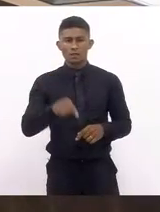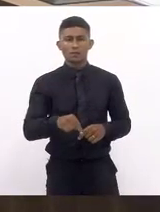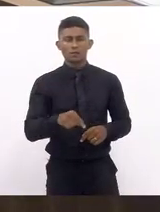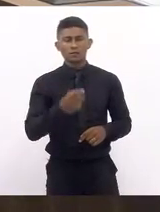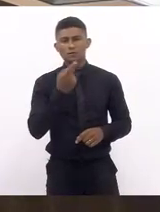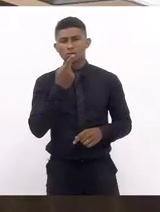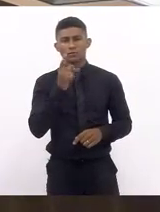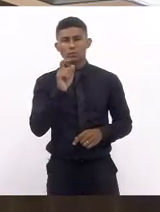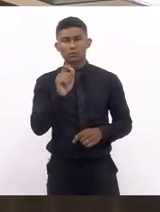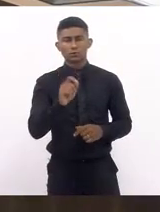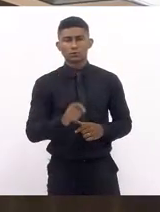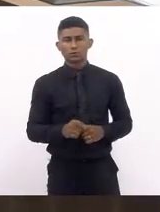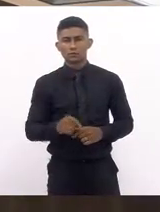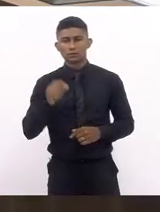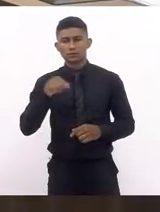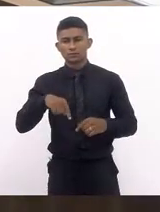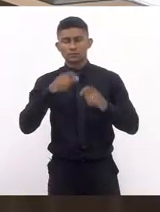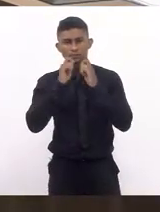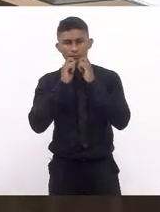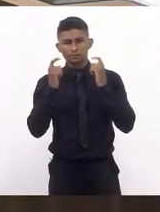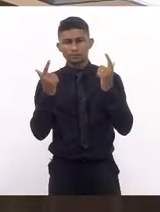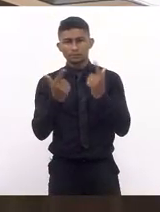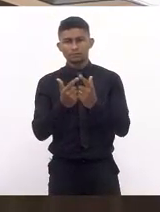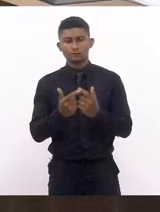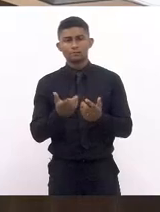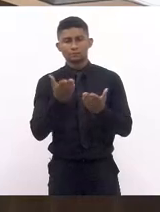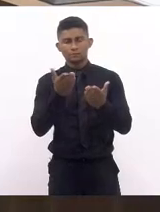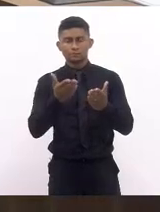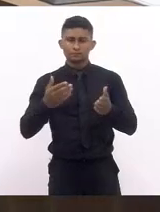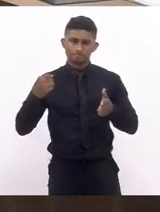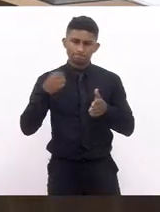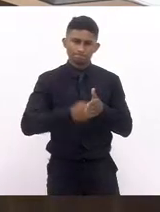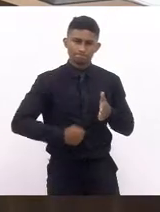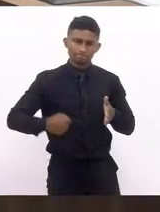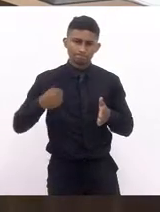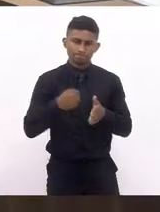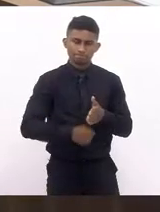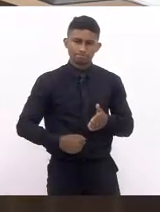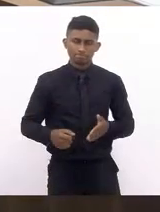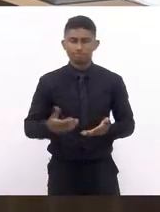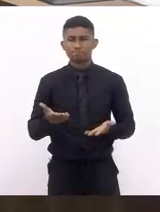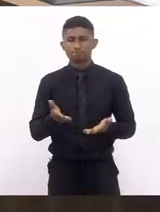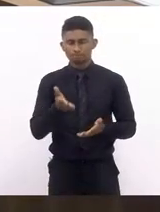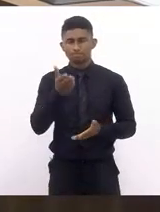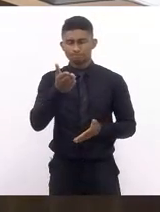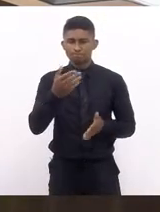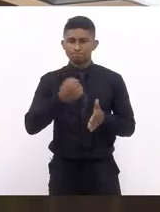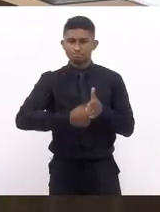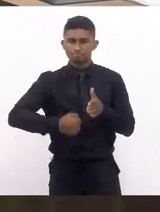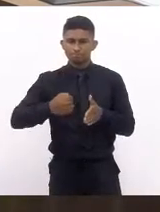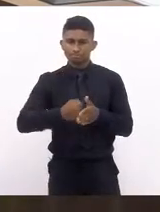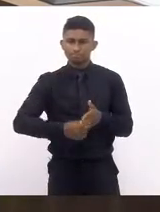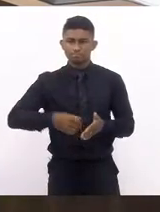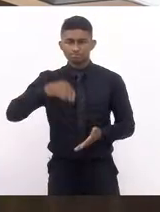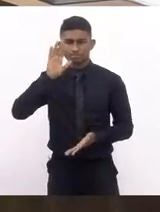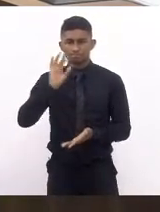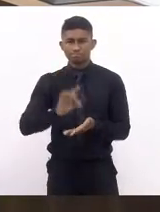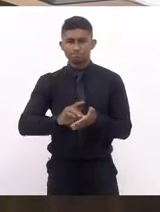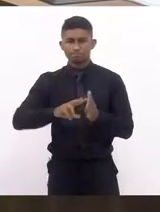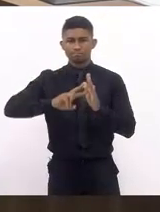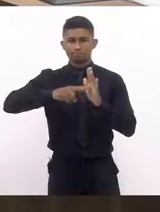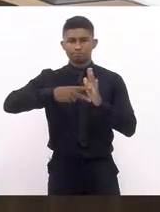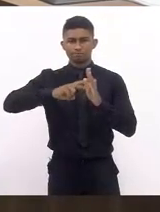Humberto que existe nos anais dessa casa a sua luta a sua luta incansável com o